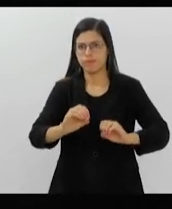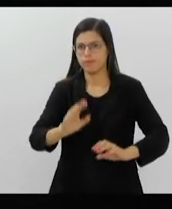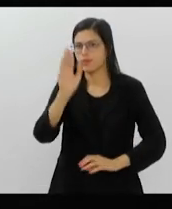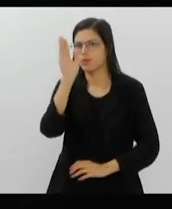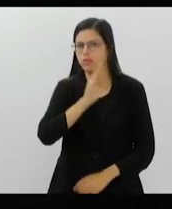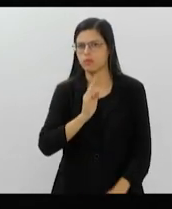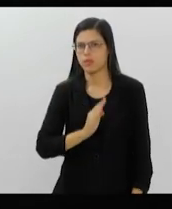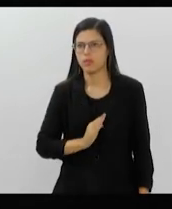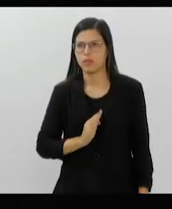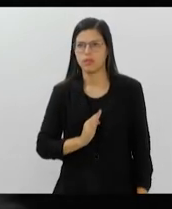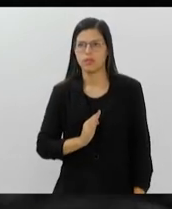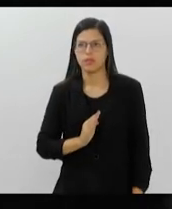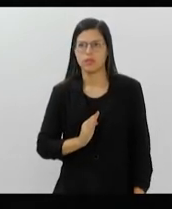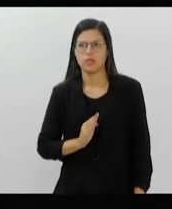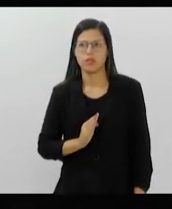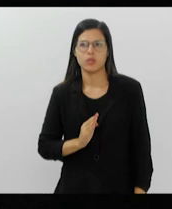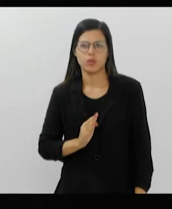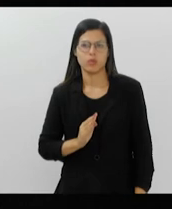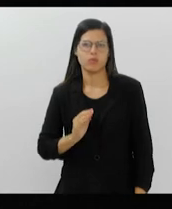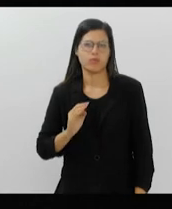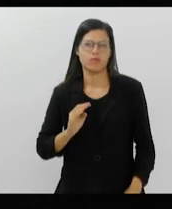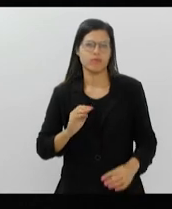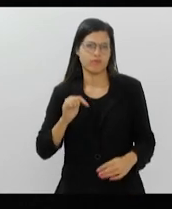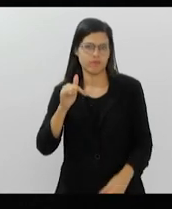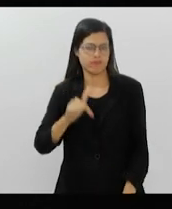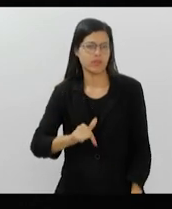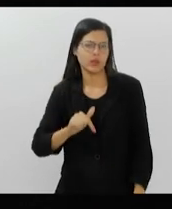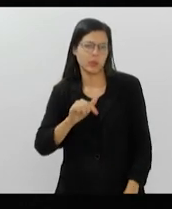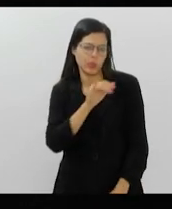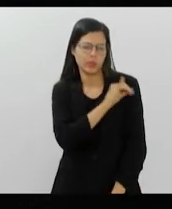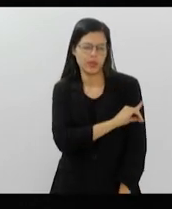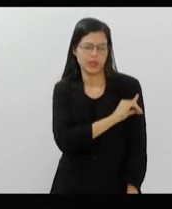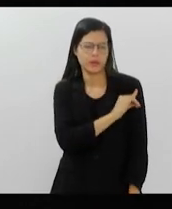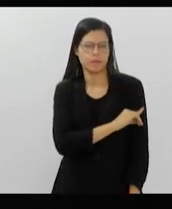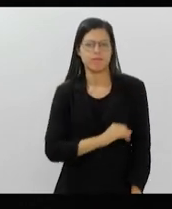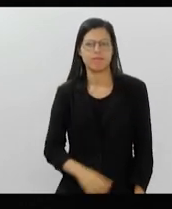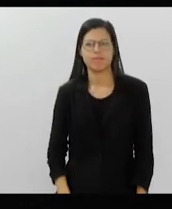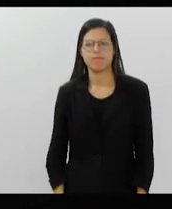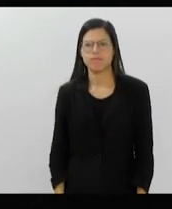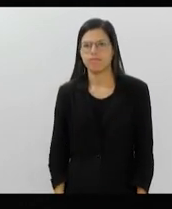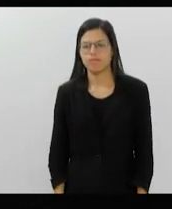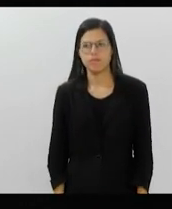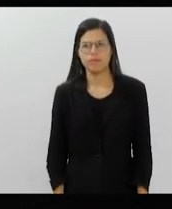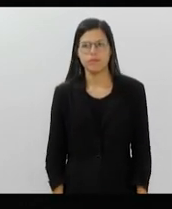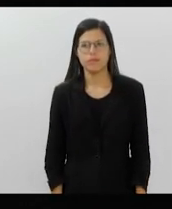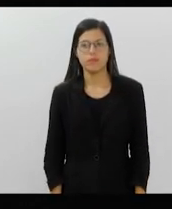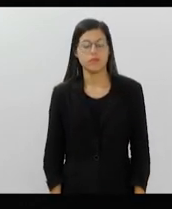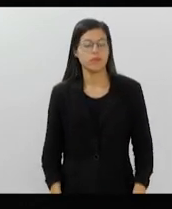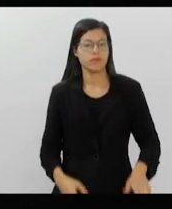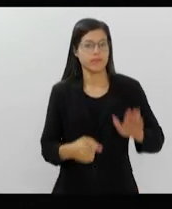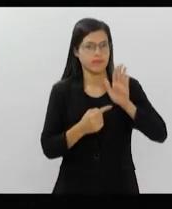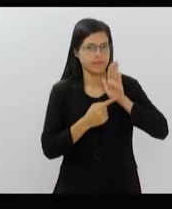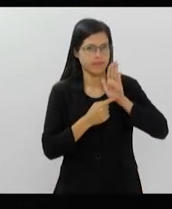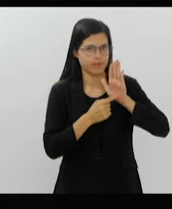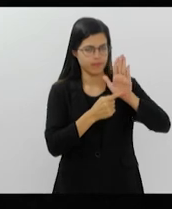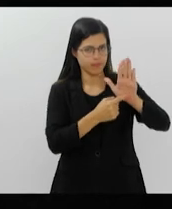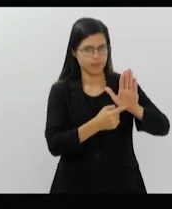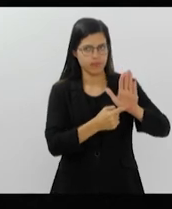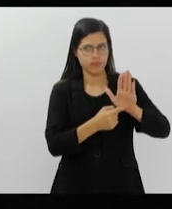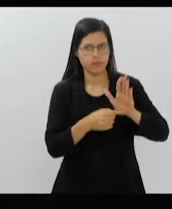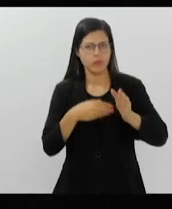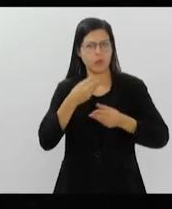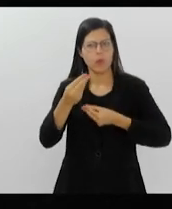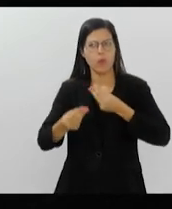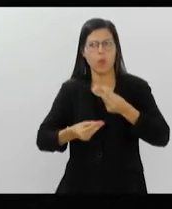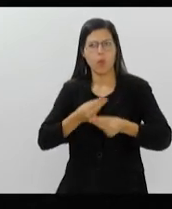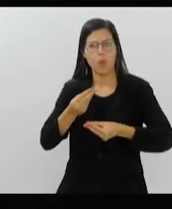aqui entre todos aqueles que fazem o Rio de Janeiro. Permitam-me mostrar aos senhores e senhoras como essa